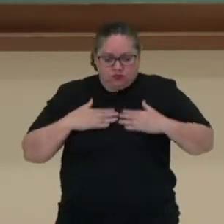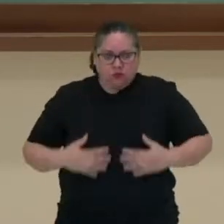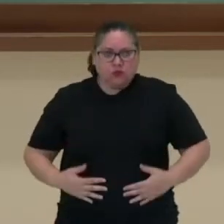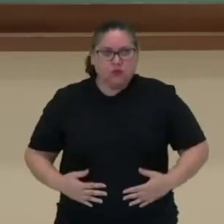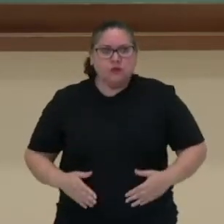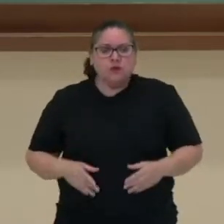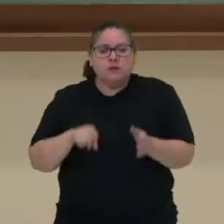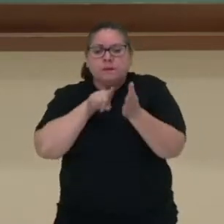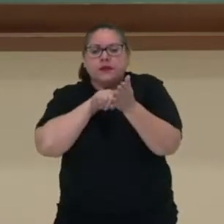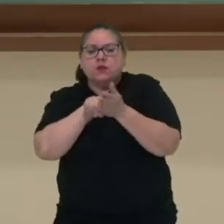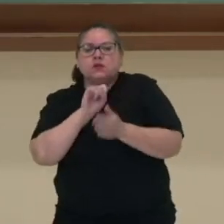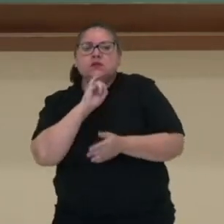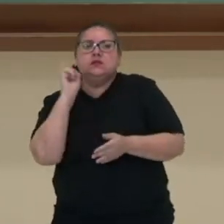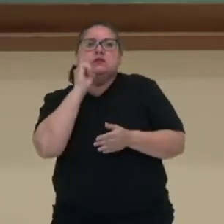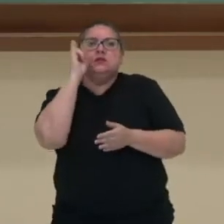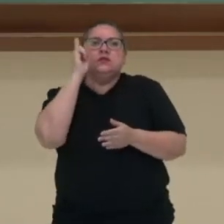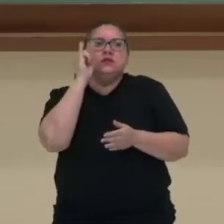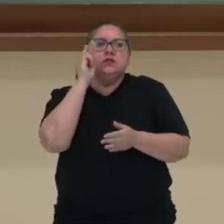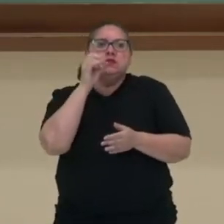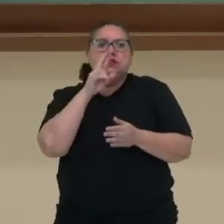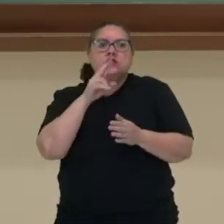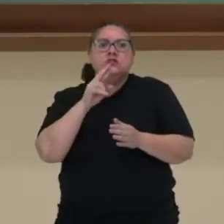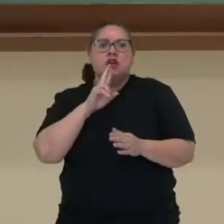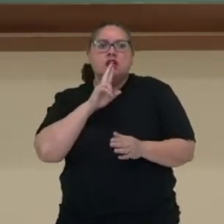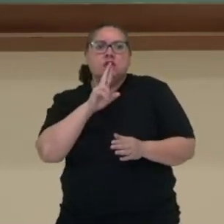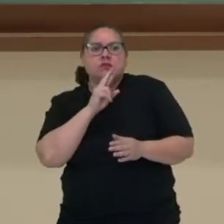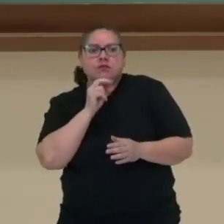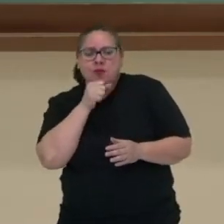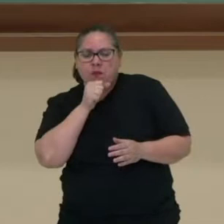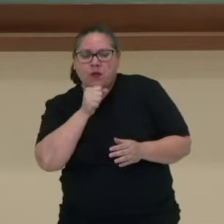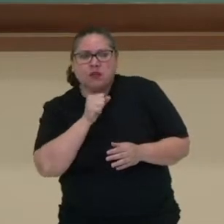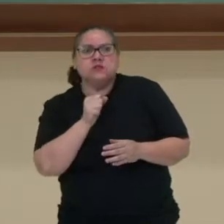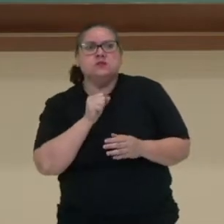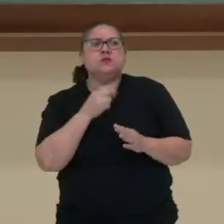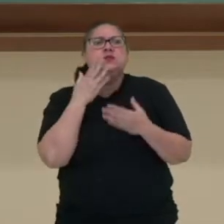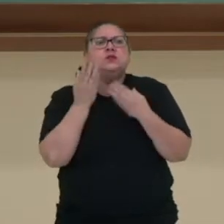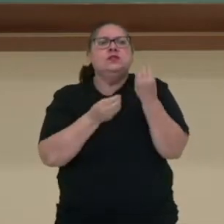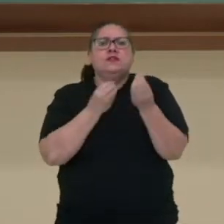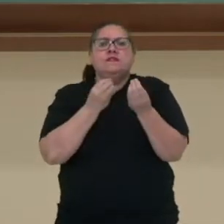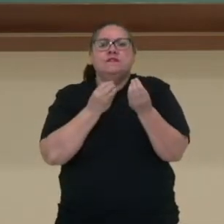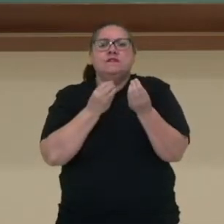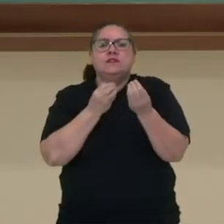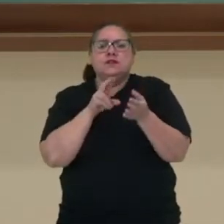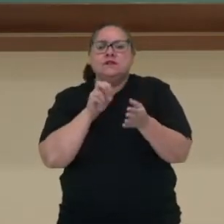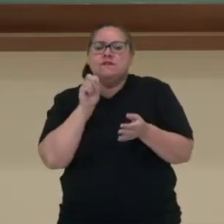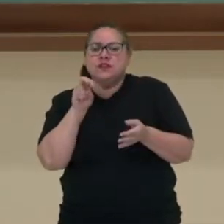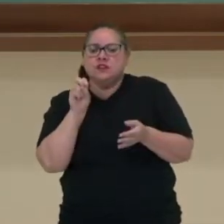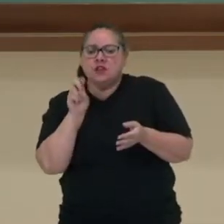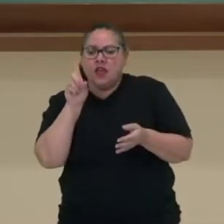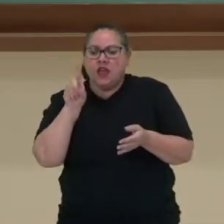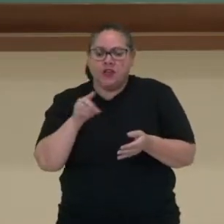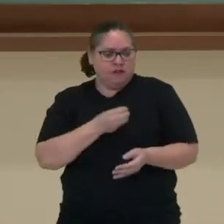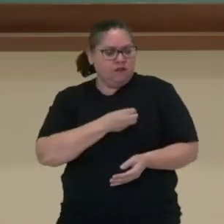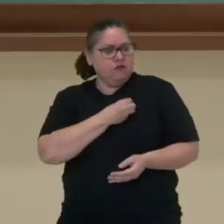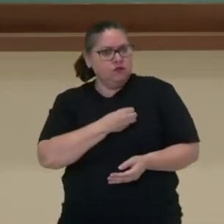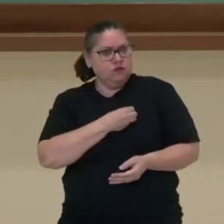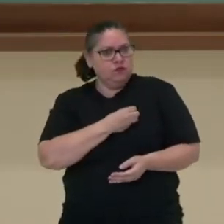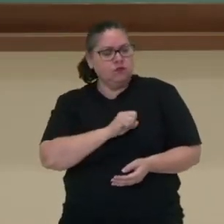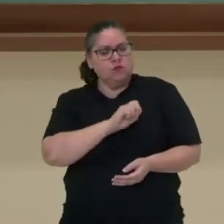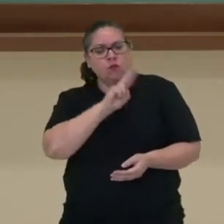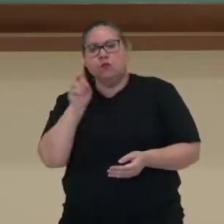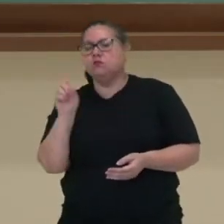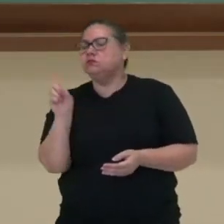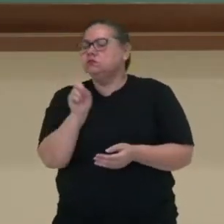pergunta principal desta reportagem é a questão: mas vírus é um ser vivo